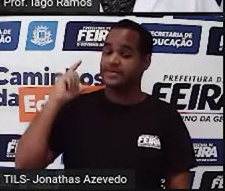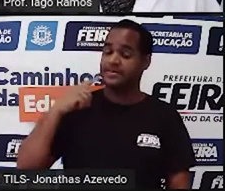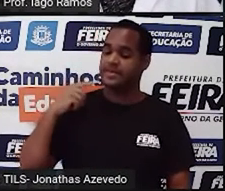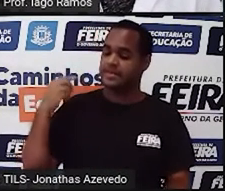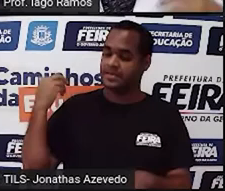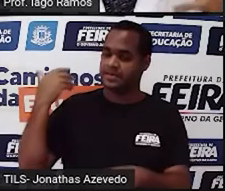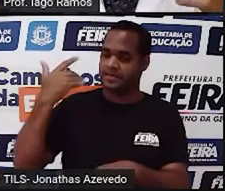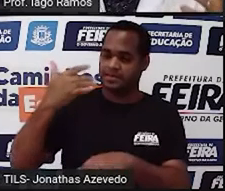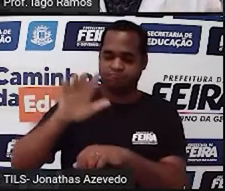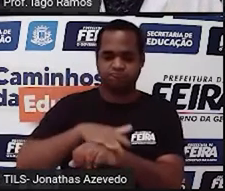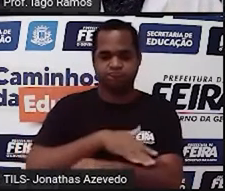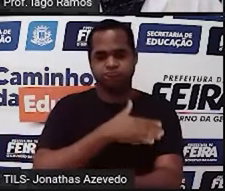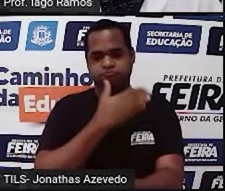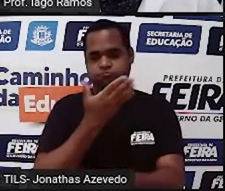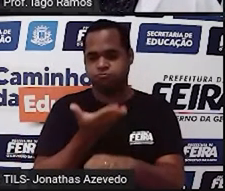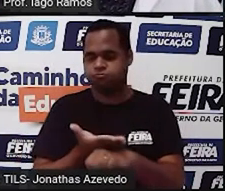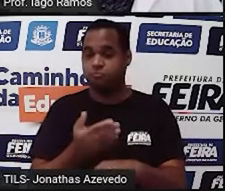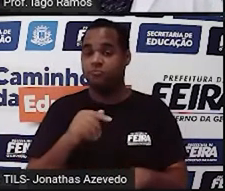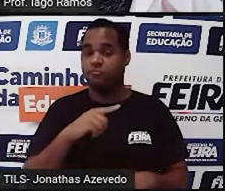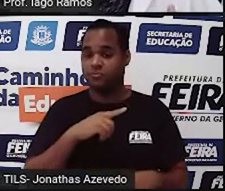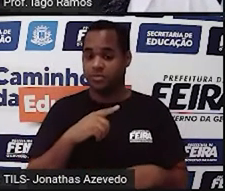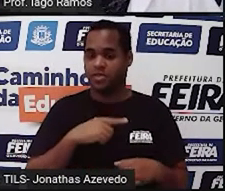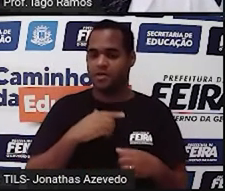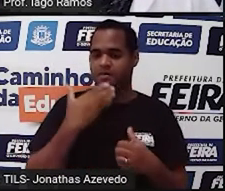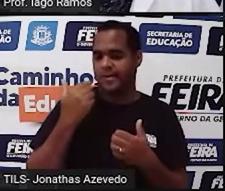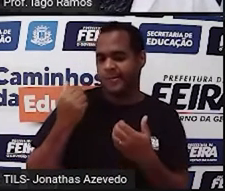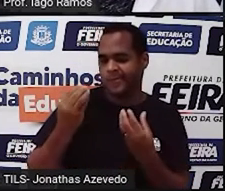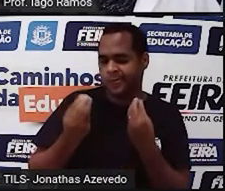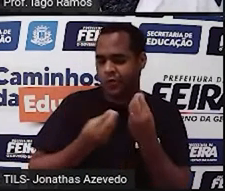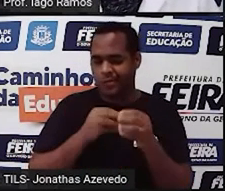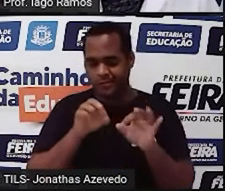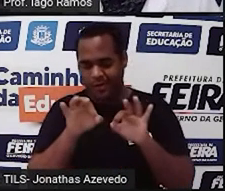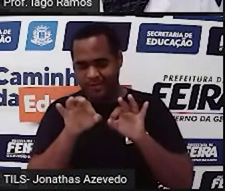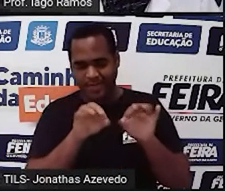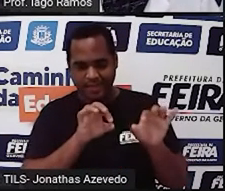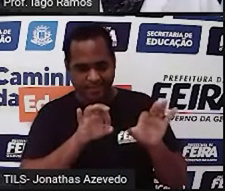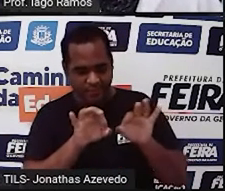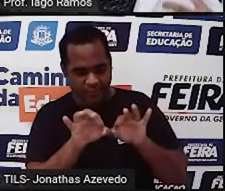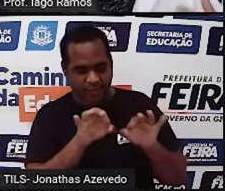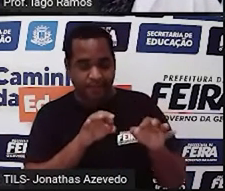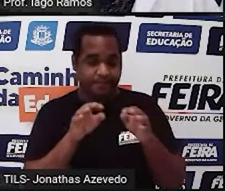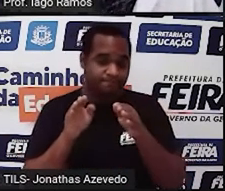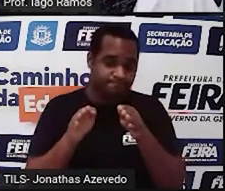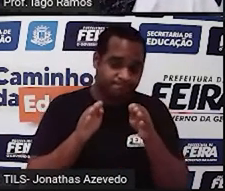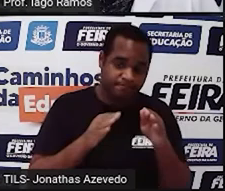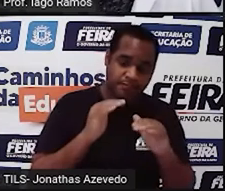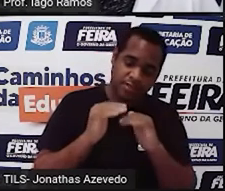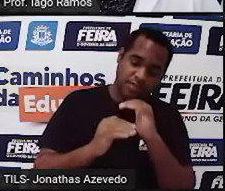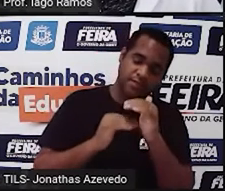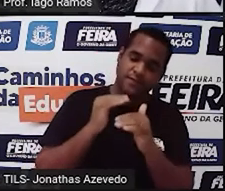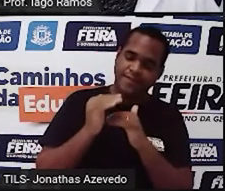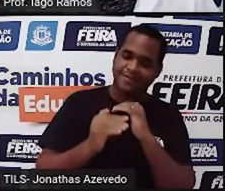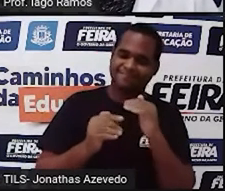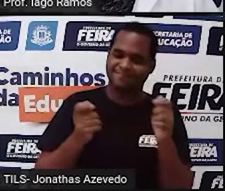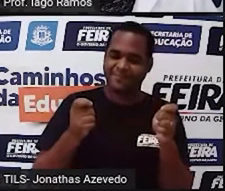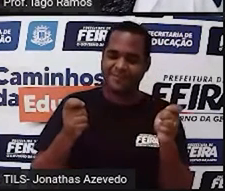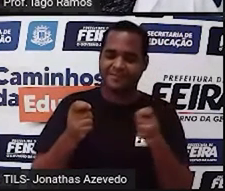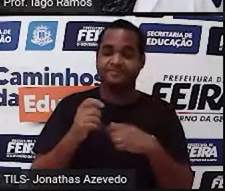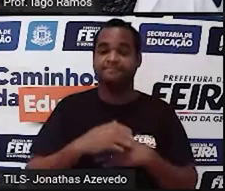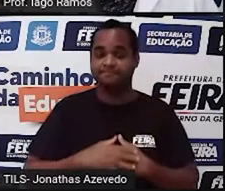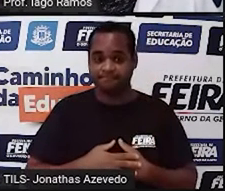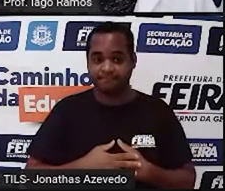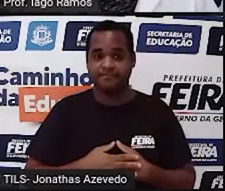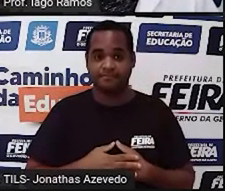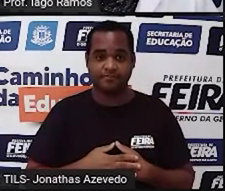que A matemática foi sendo melhorada aprimorada construída desenvolvida ela foi